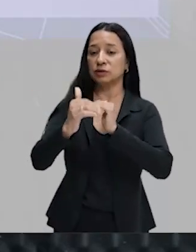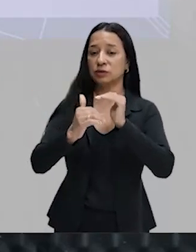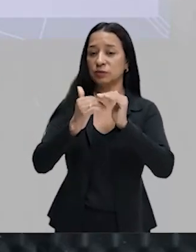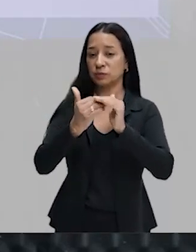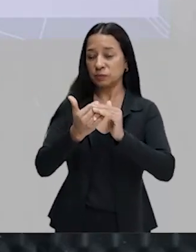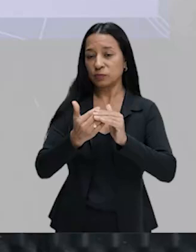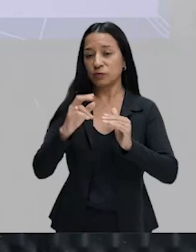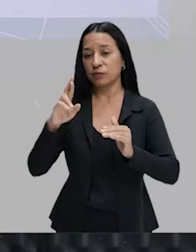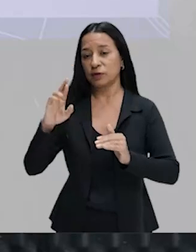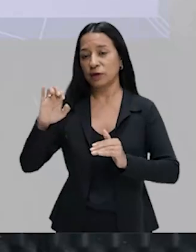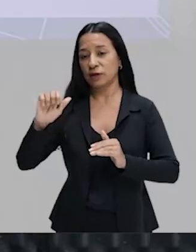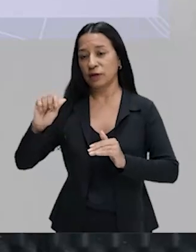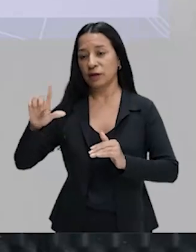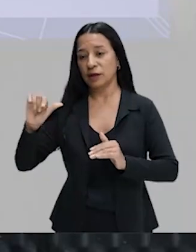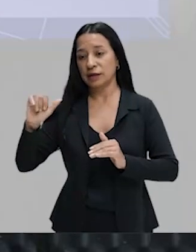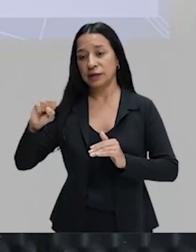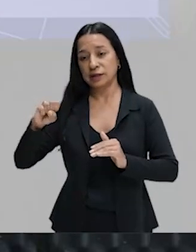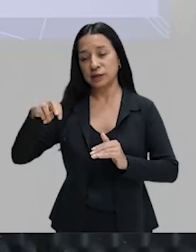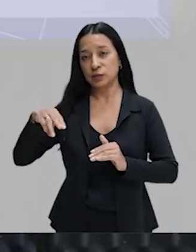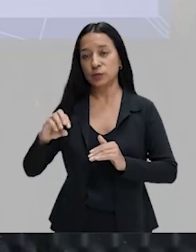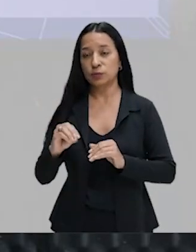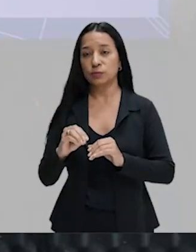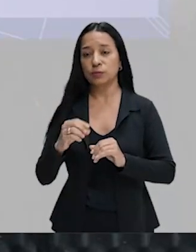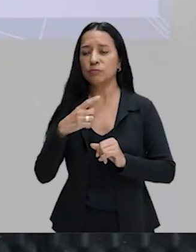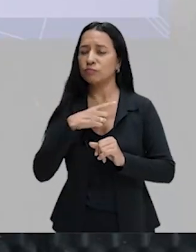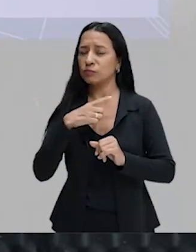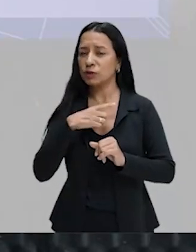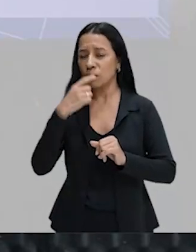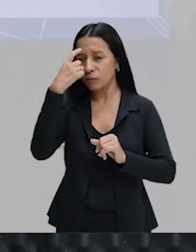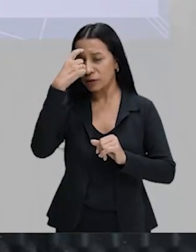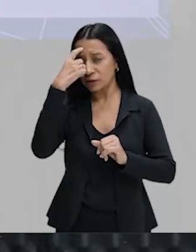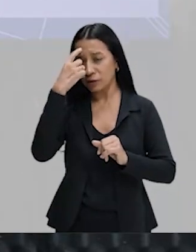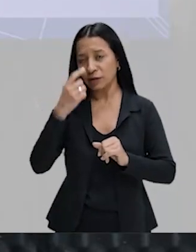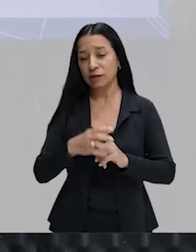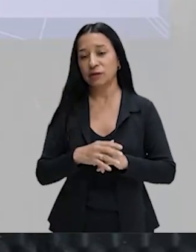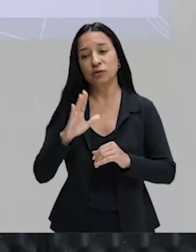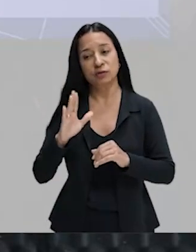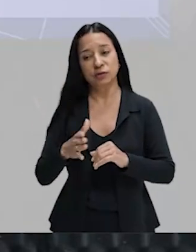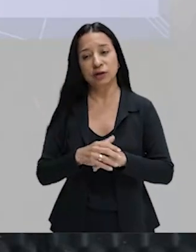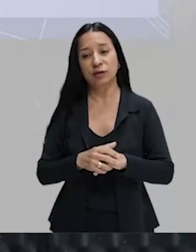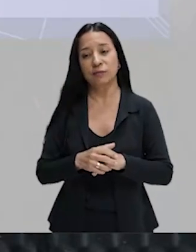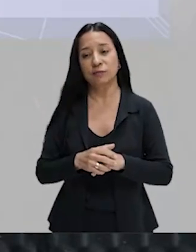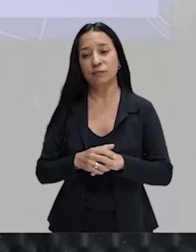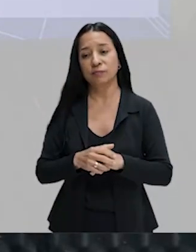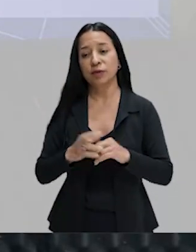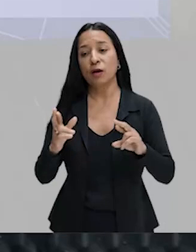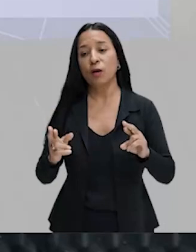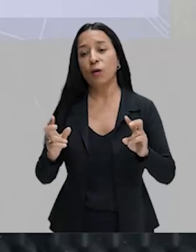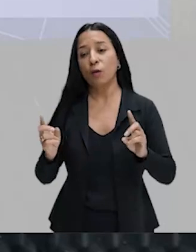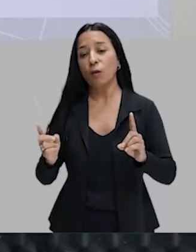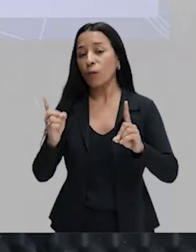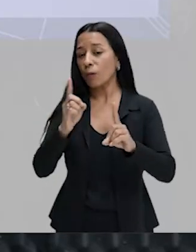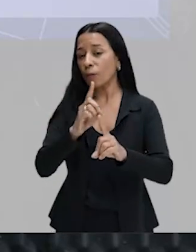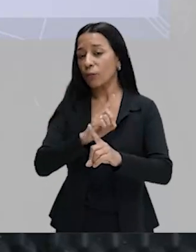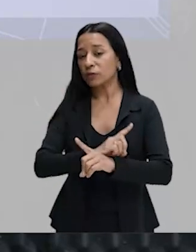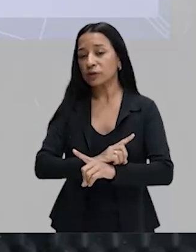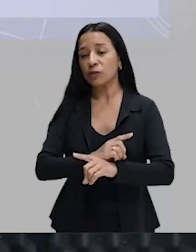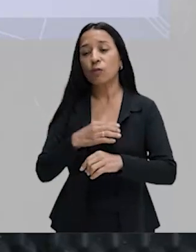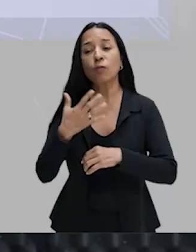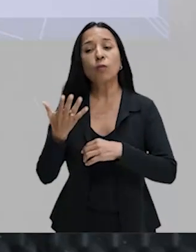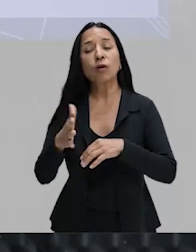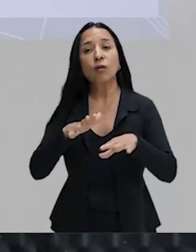realismo naturalismo. Então, a gente já tem uma ideia. O realismo naturalismo nasceu em oposição ao que movimento